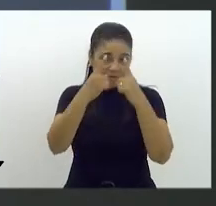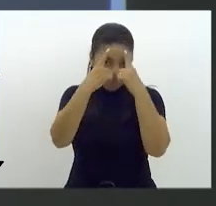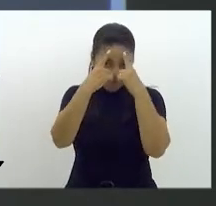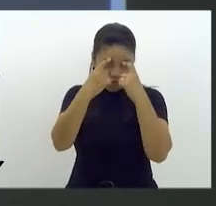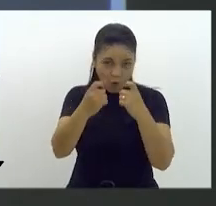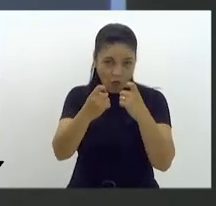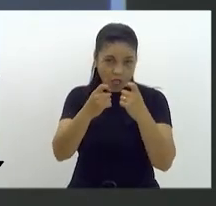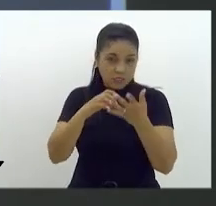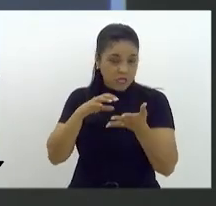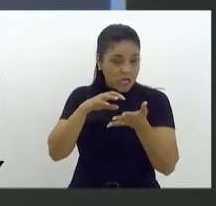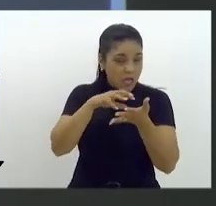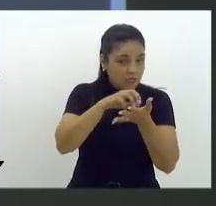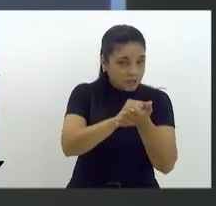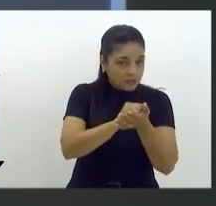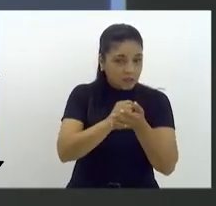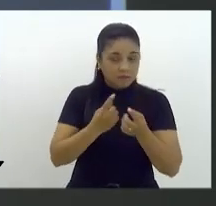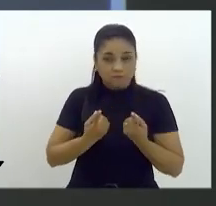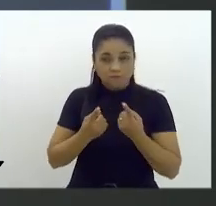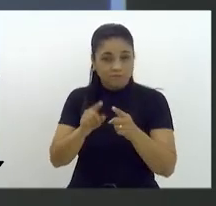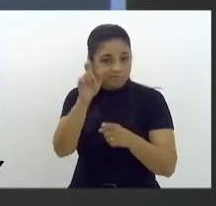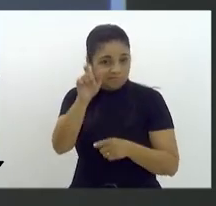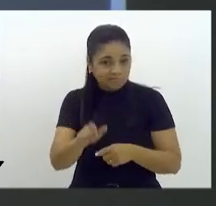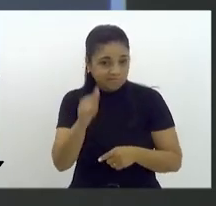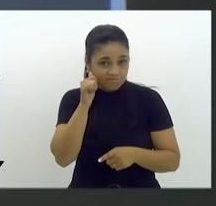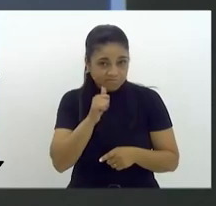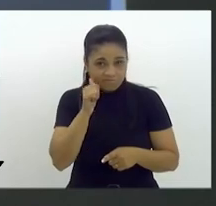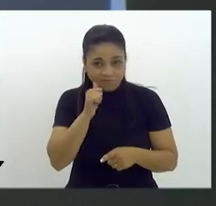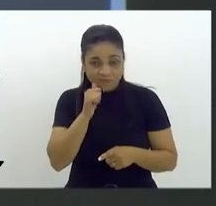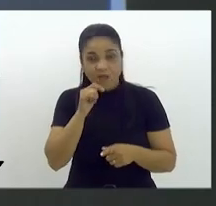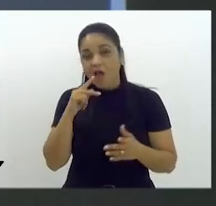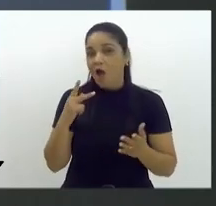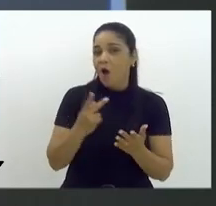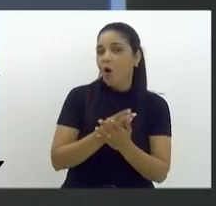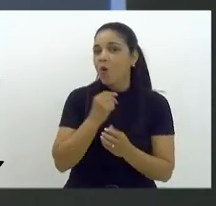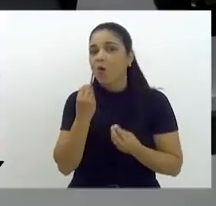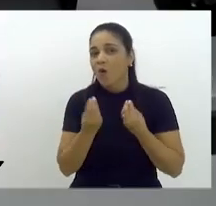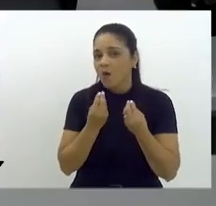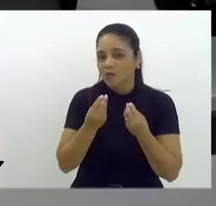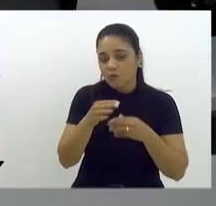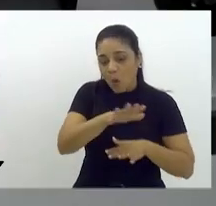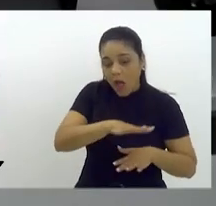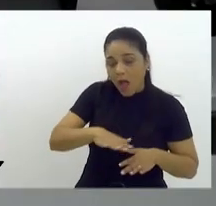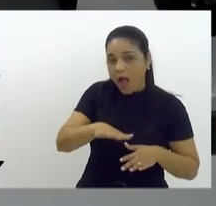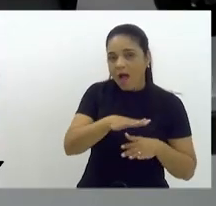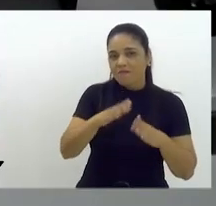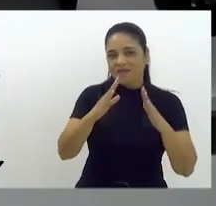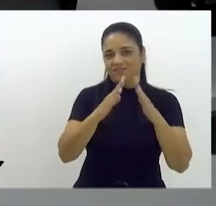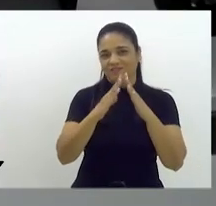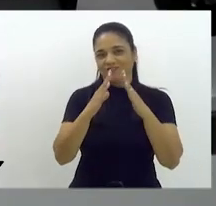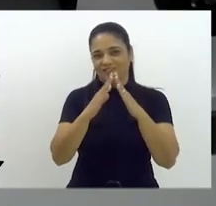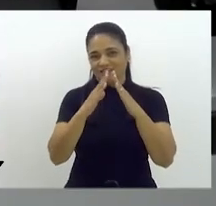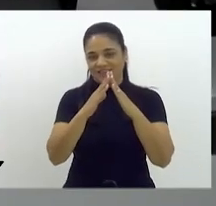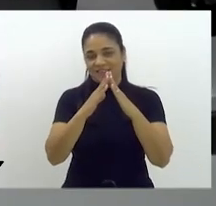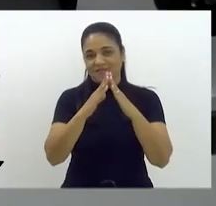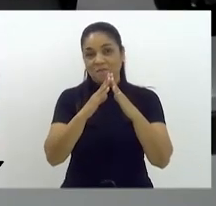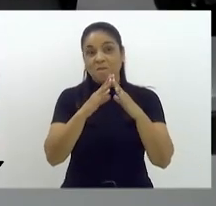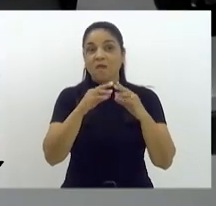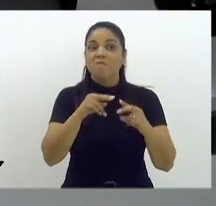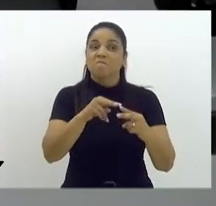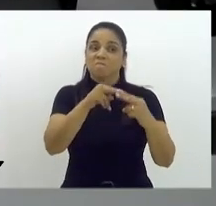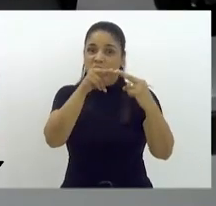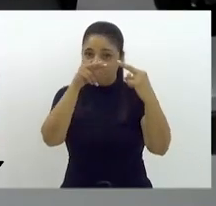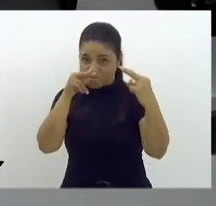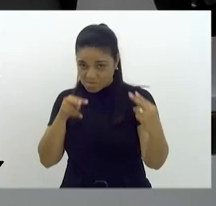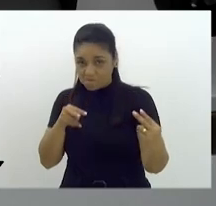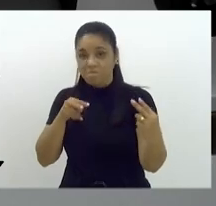que é registrada é está acontece nesse ambiente doméstico mesmo que seja meio virtual é